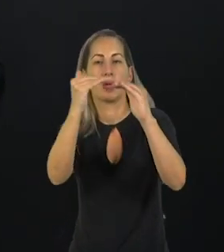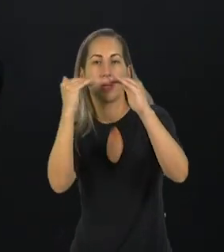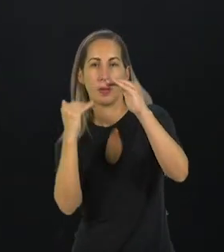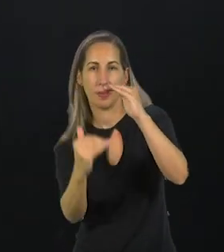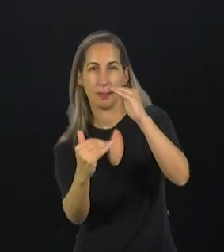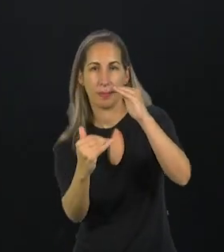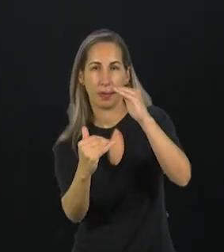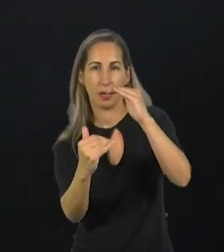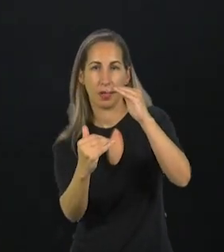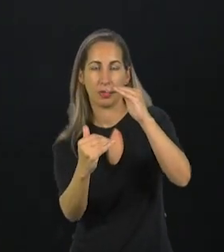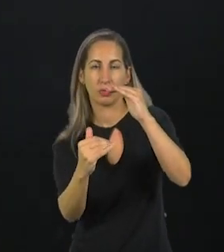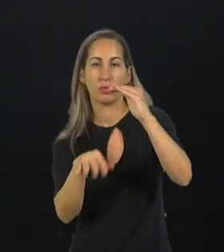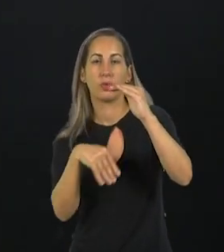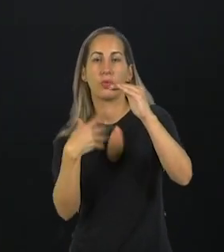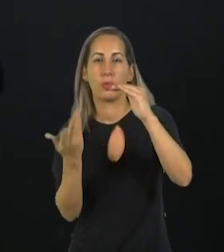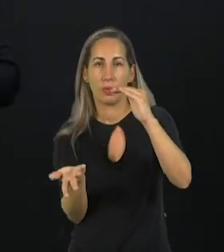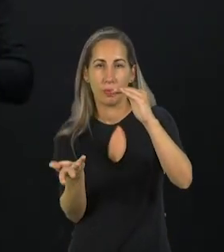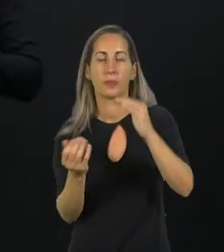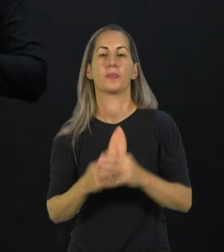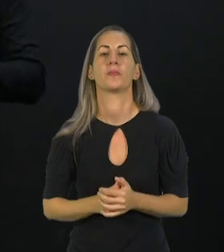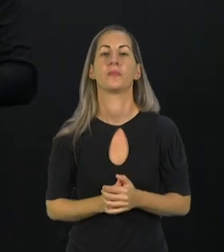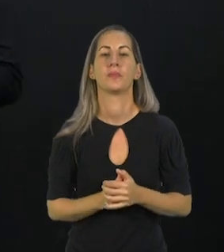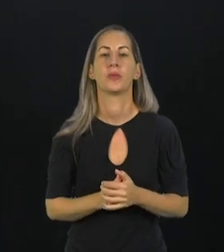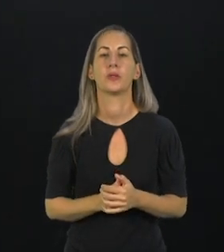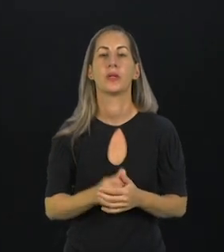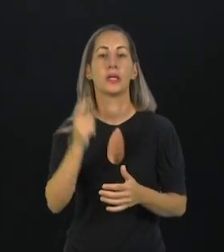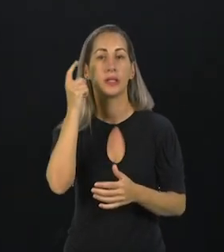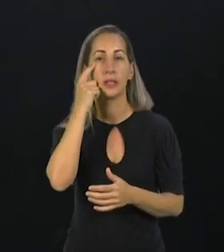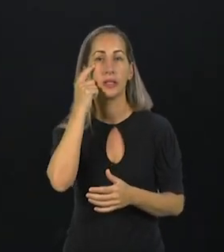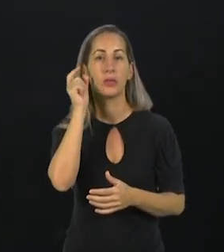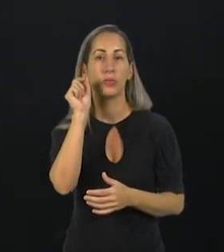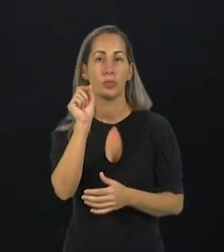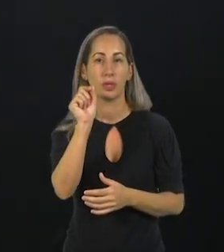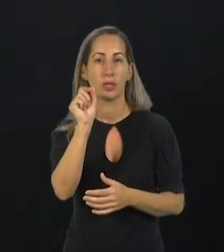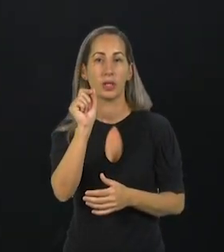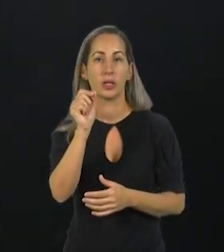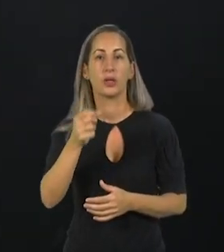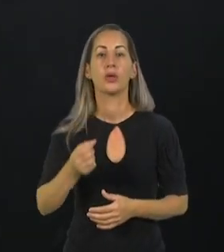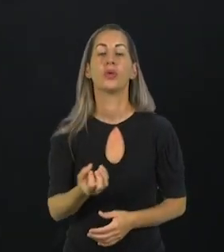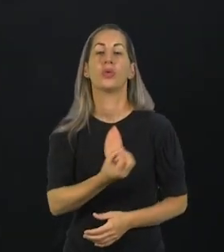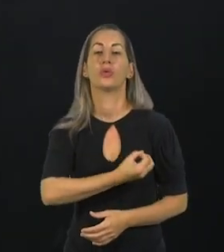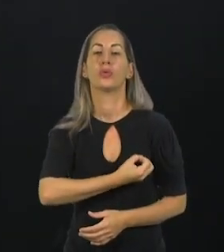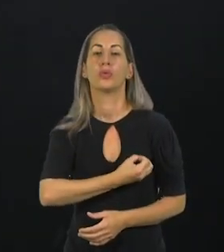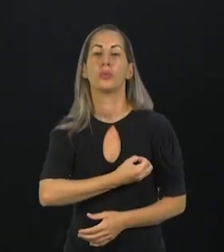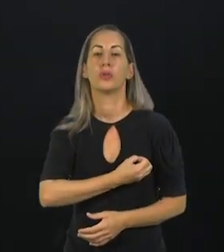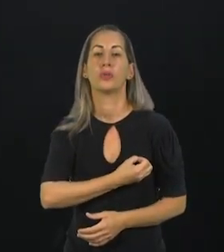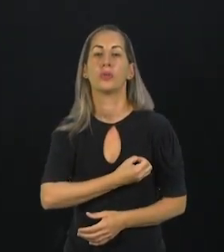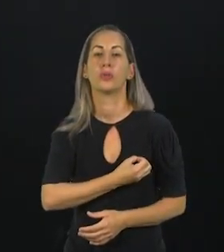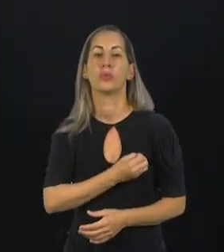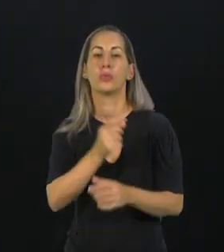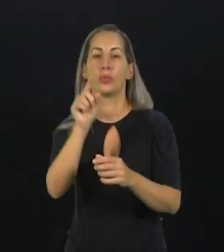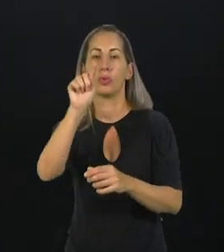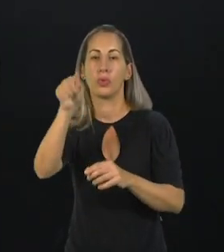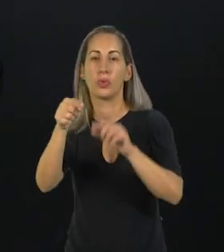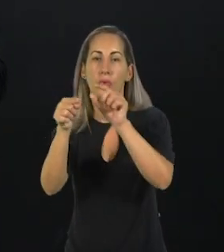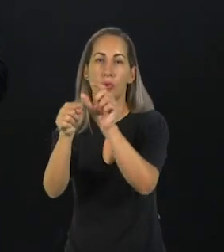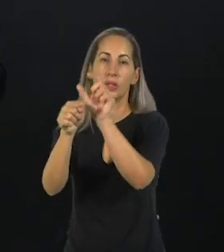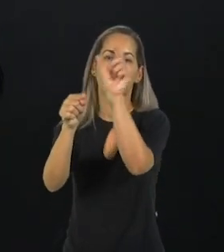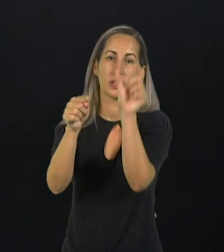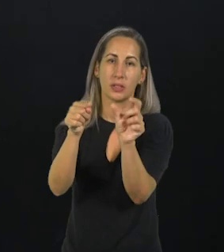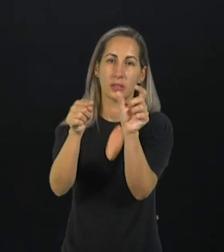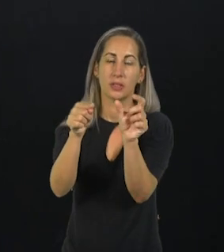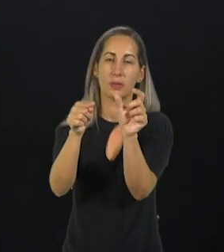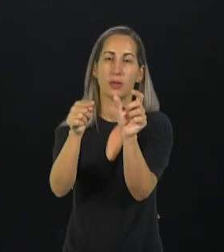no nosso denominador? É só você verificar a quantidade de casas decimais, pois